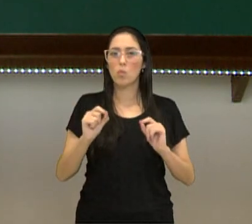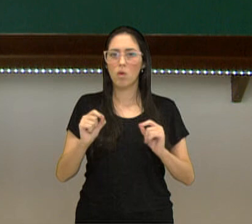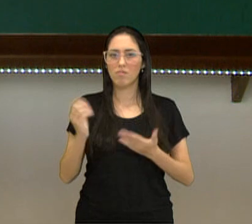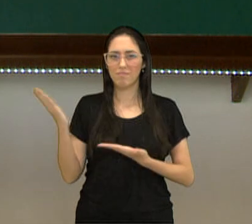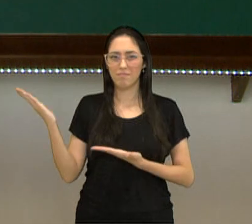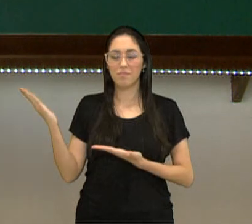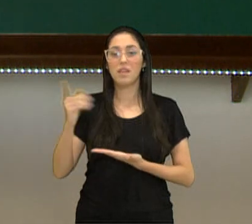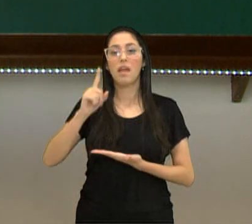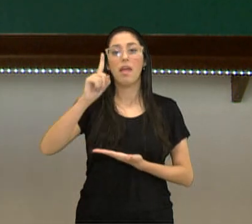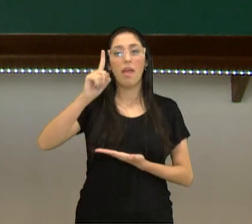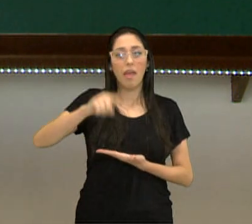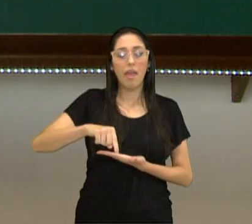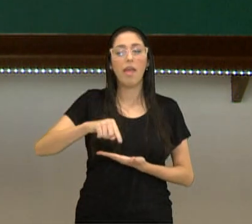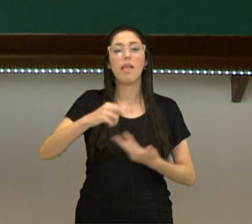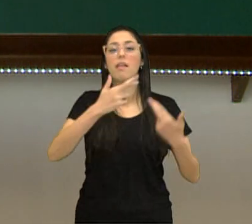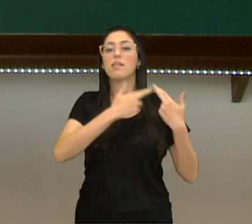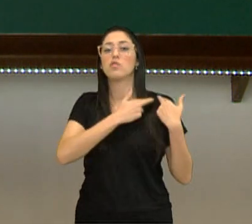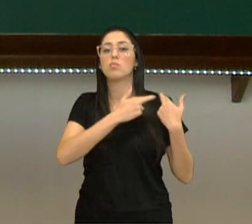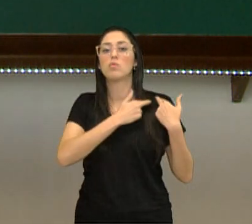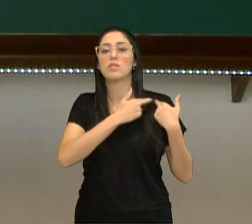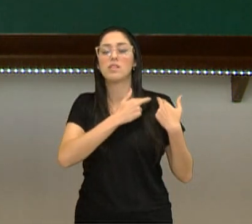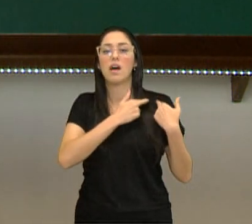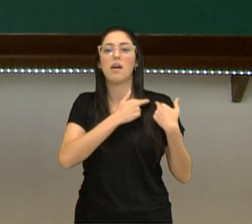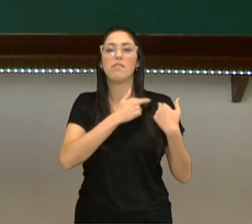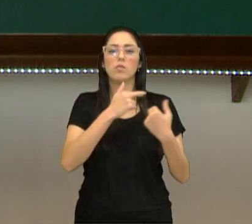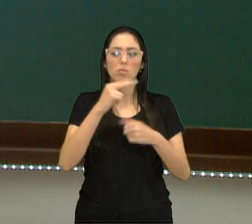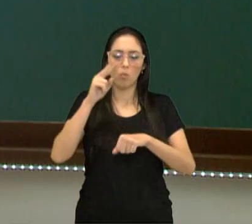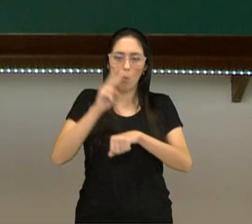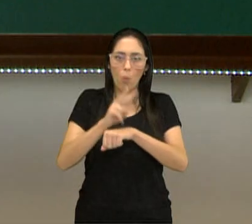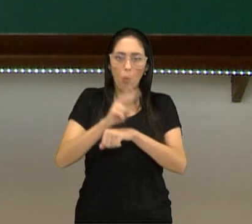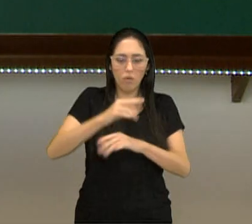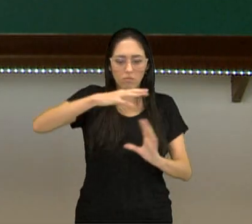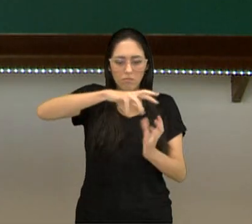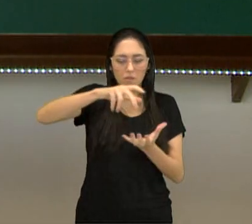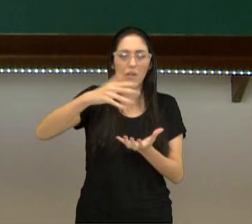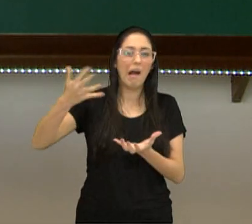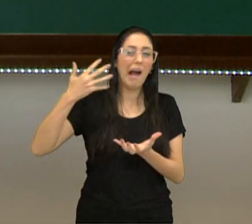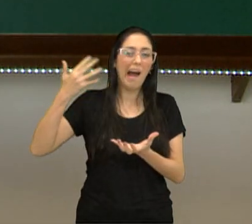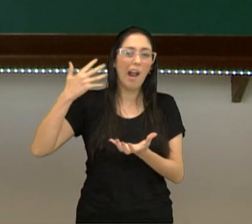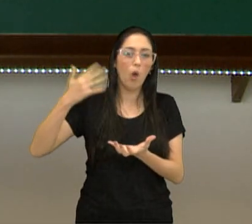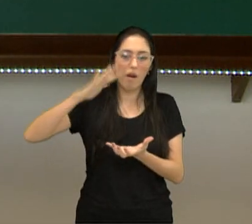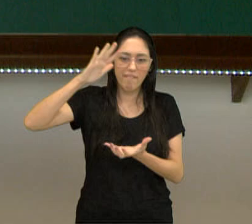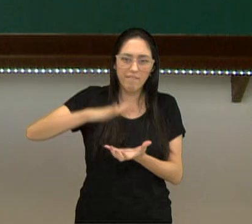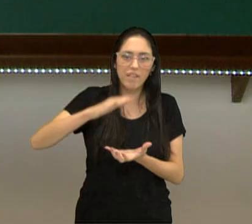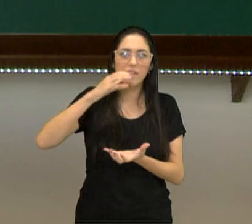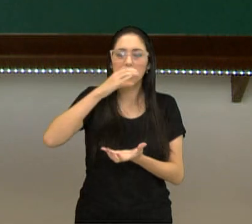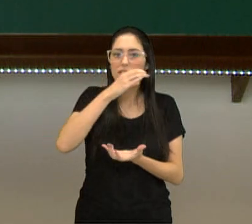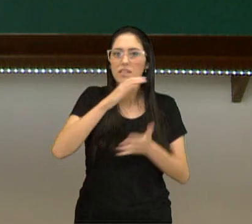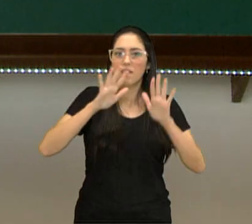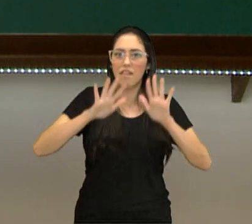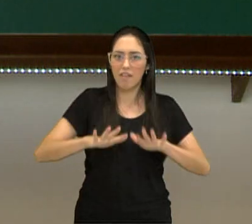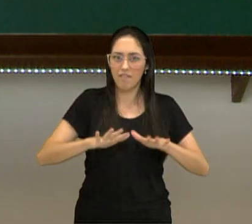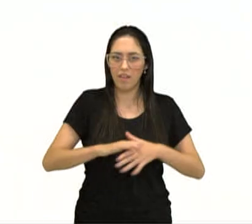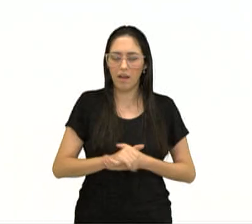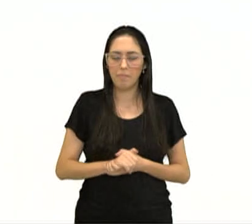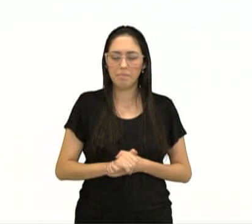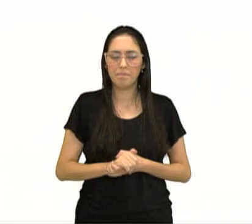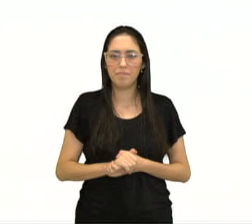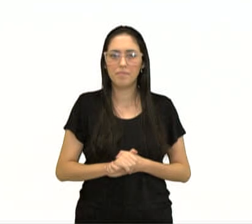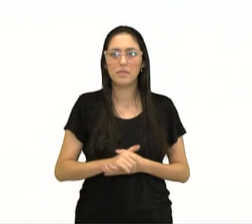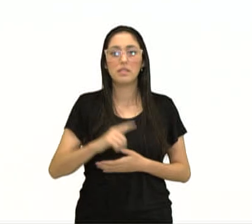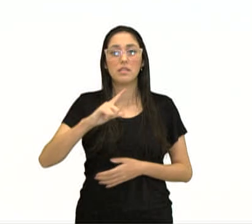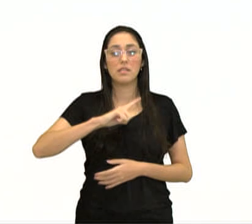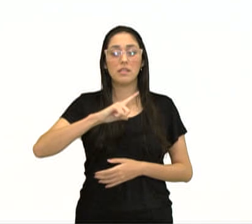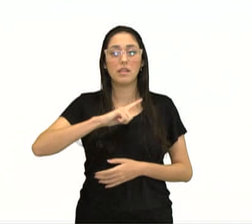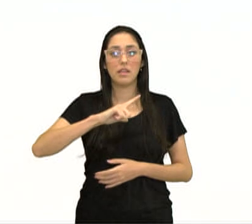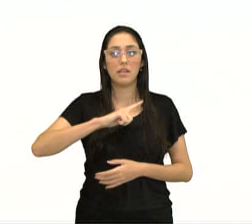que é o fenômeno responsável pela conservação de calor emitido pelos raios solares na superfície terrestre. Faz com que haja